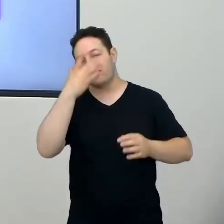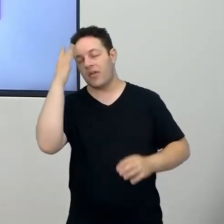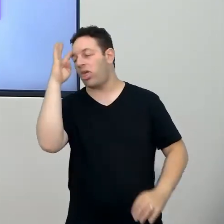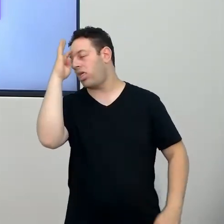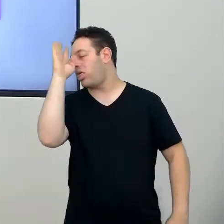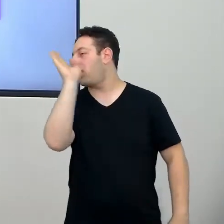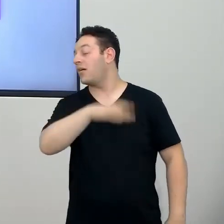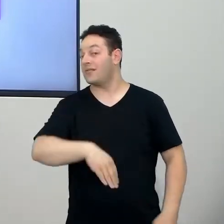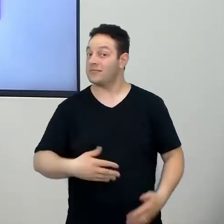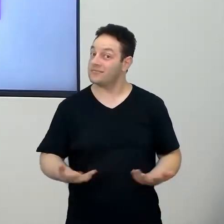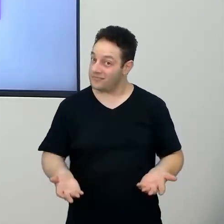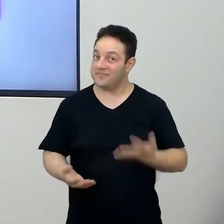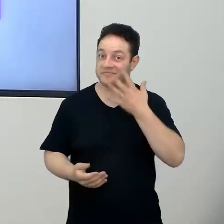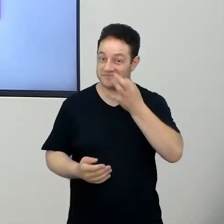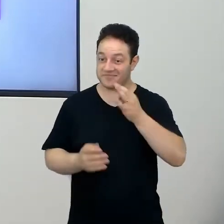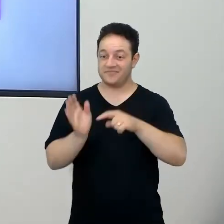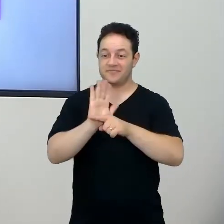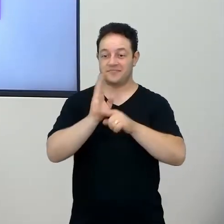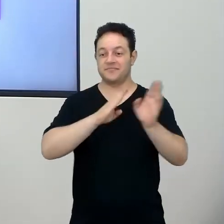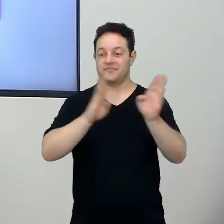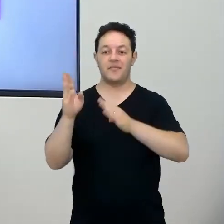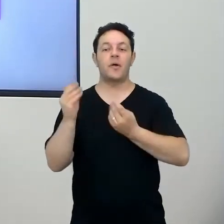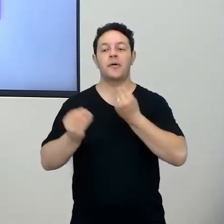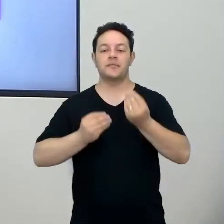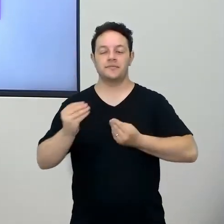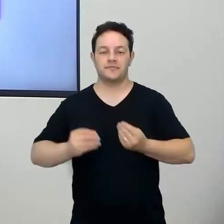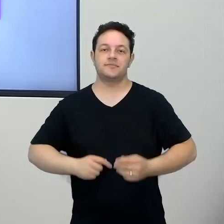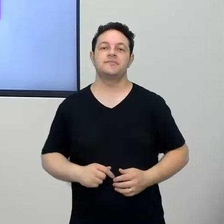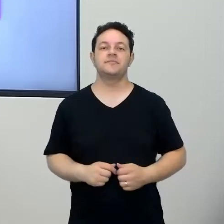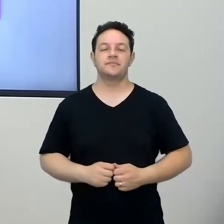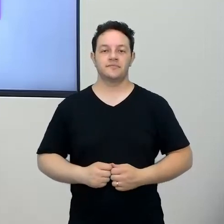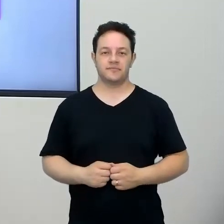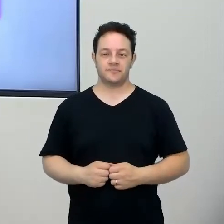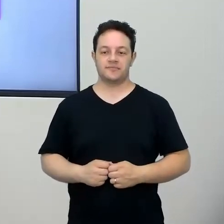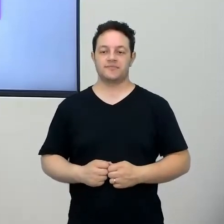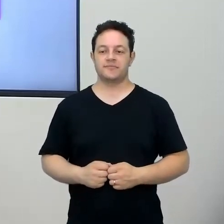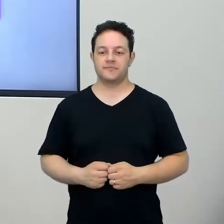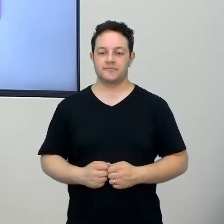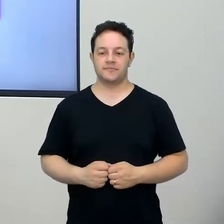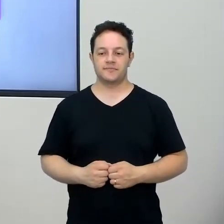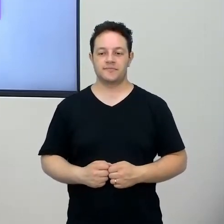e vamos ver o que tem para falar pra gente a respeito de networking.